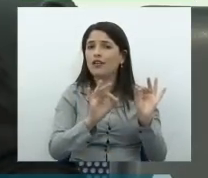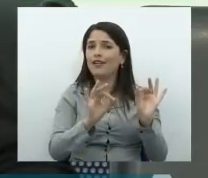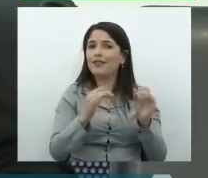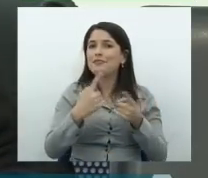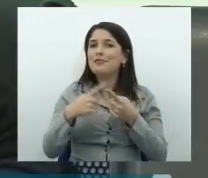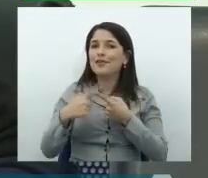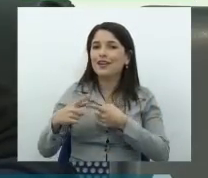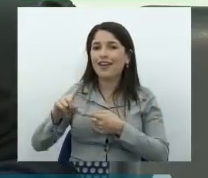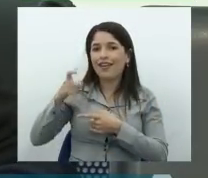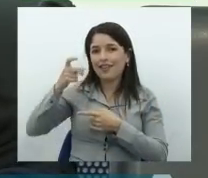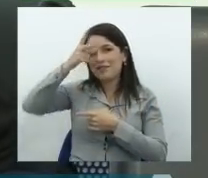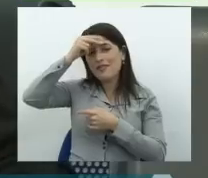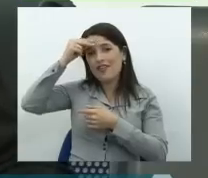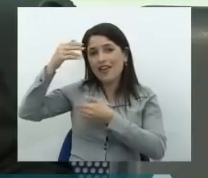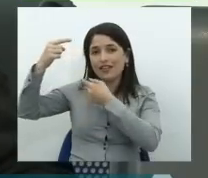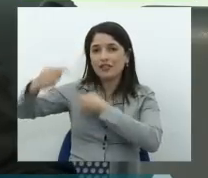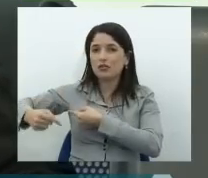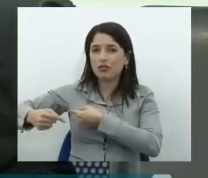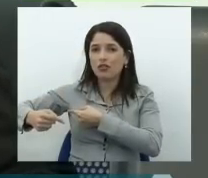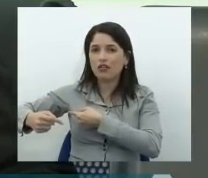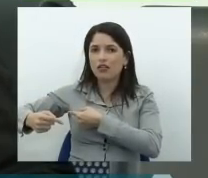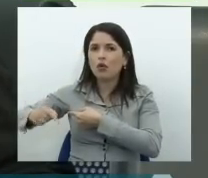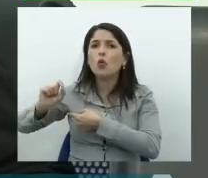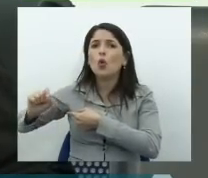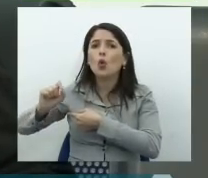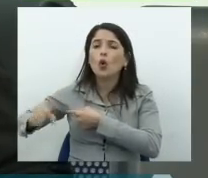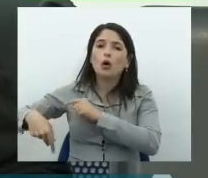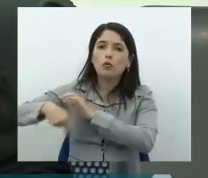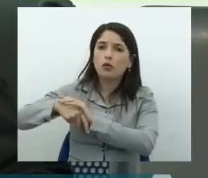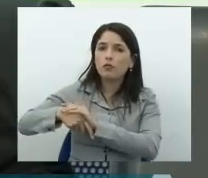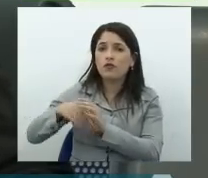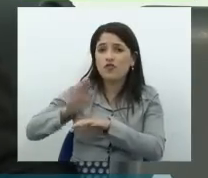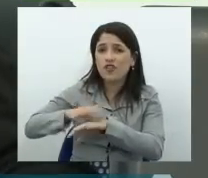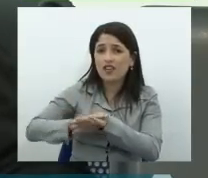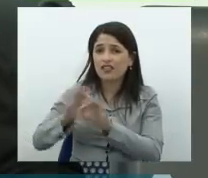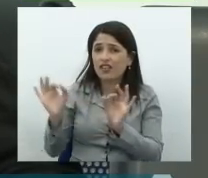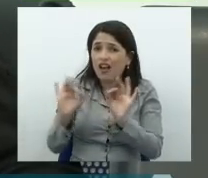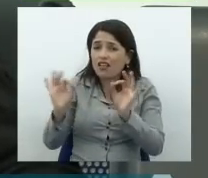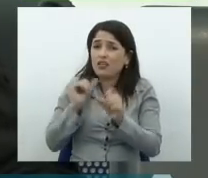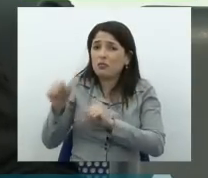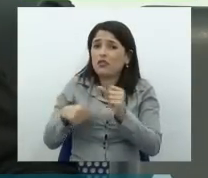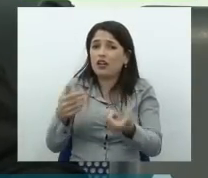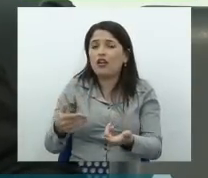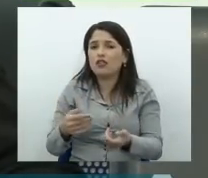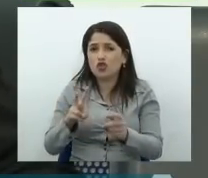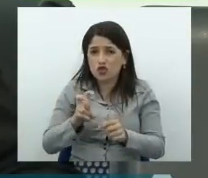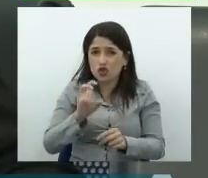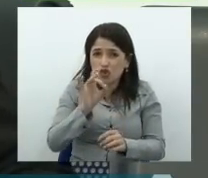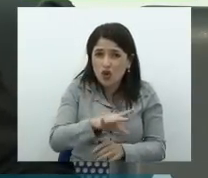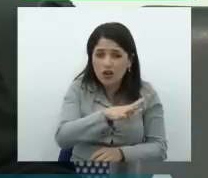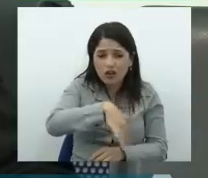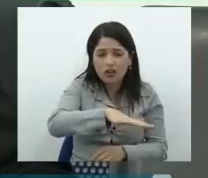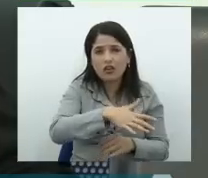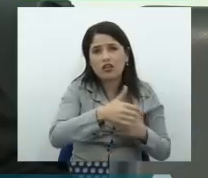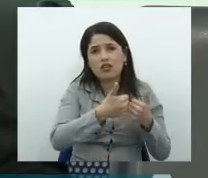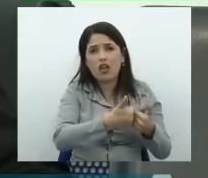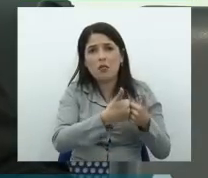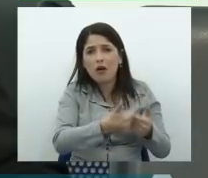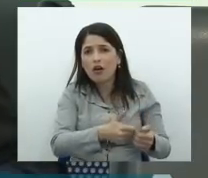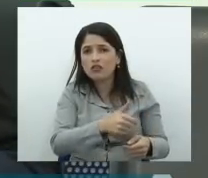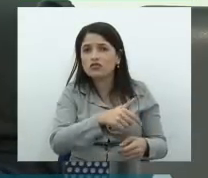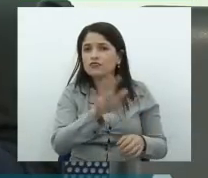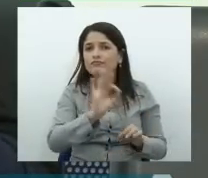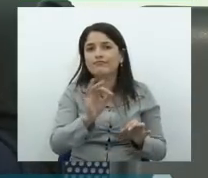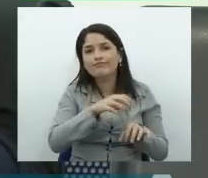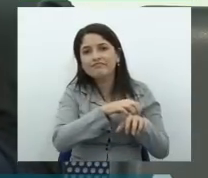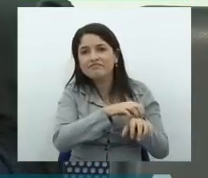A transformação de Guarulhos não é só em relação ao transporte, é em relação à saúde, é em relação à educação. Nós temos que organizar o povo para